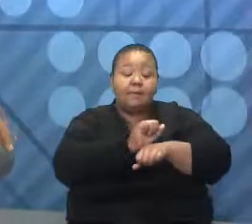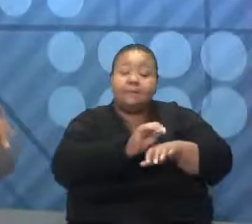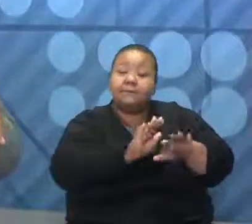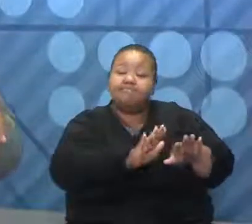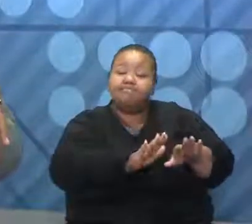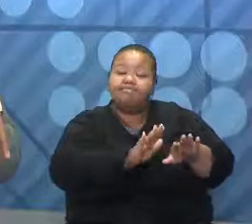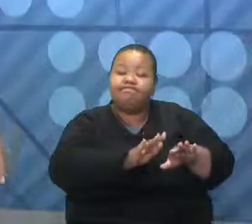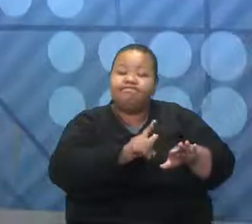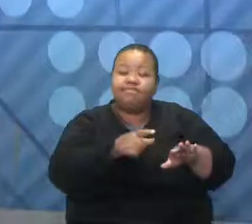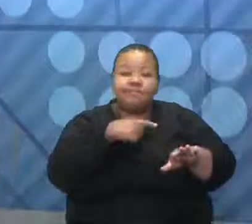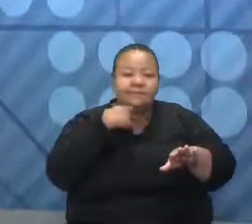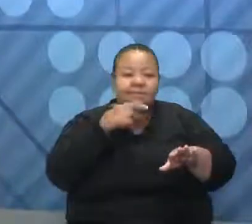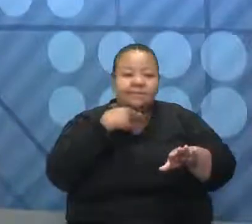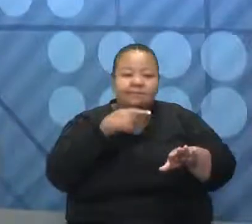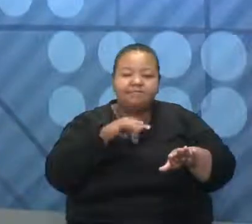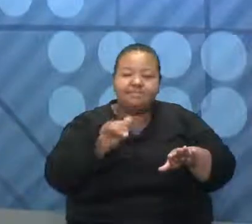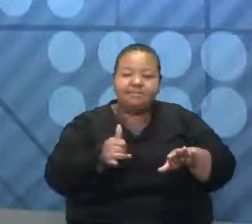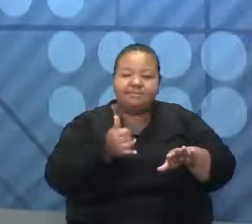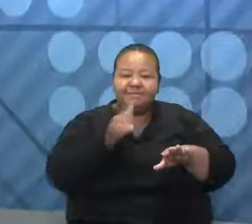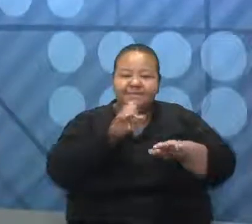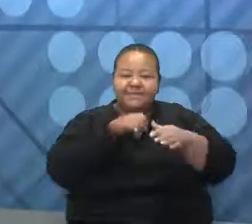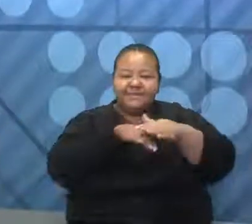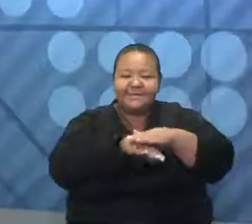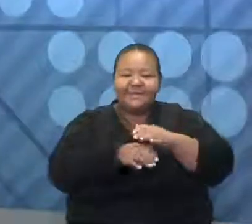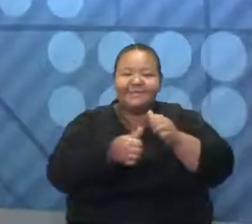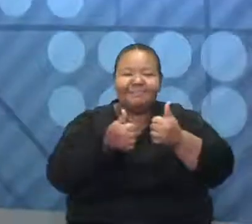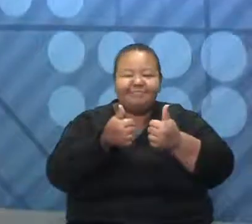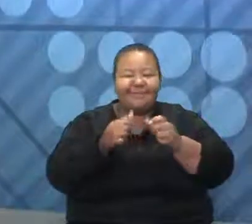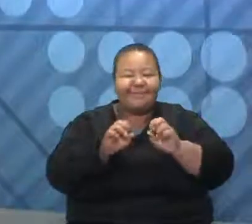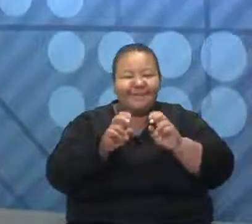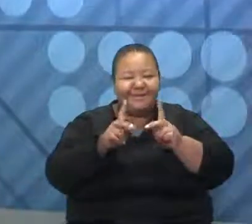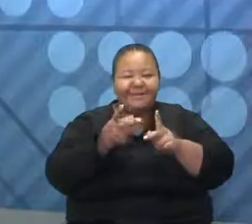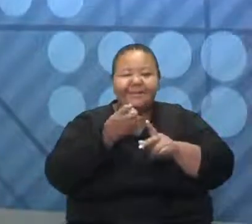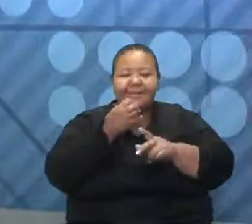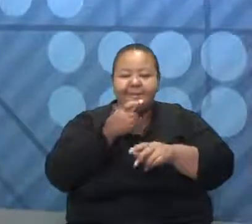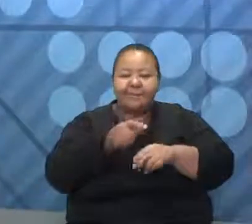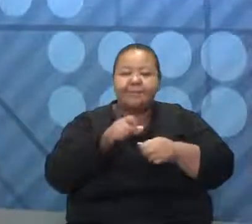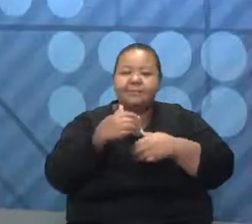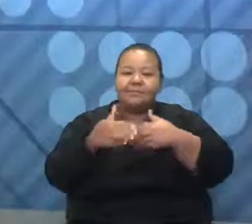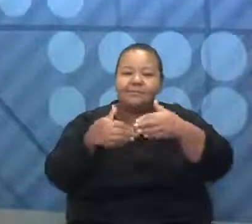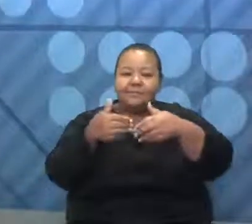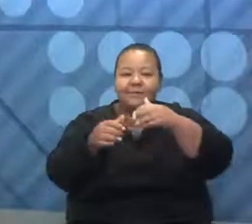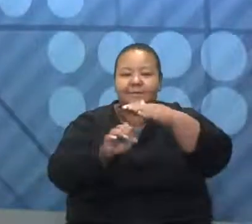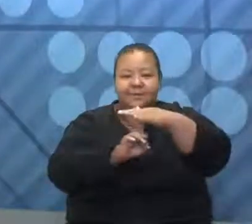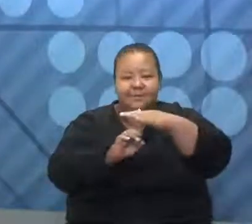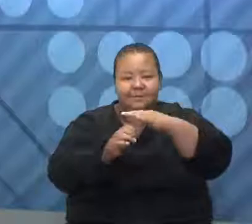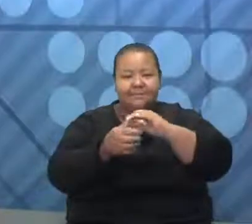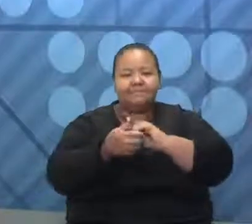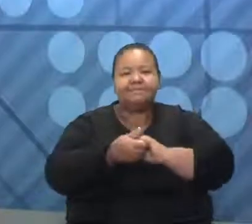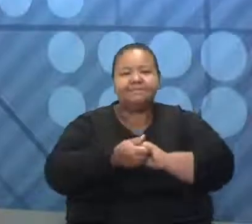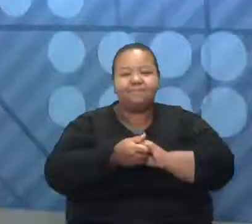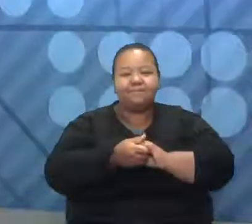ali e não gira esse estoque, ok? Isso é muito bom para a gente desenvolver uma empresa.